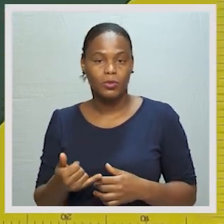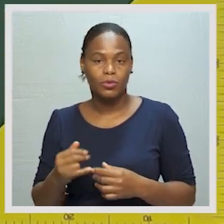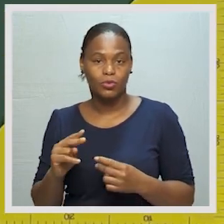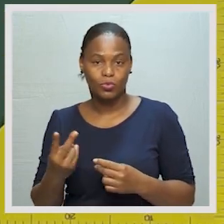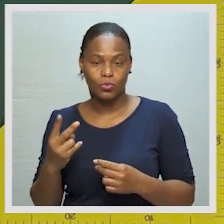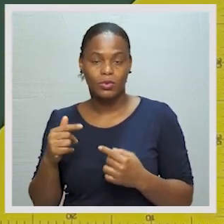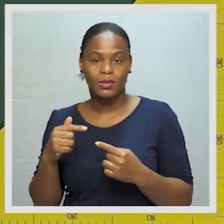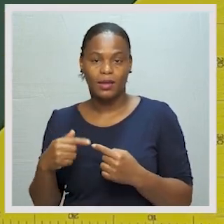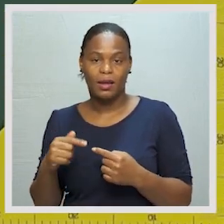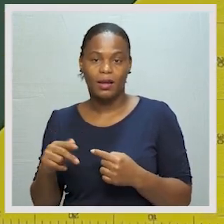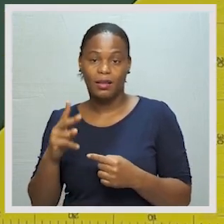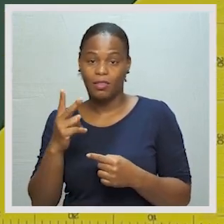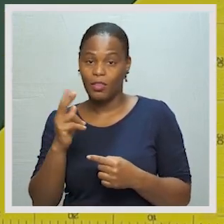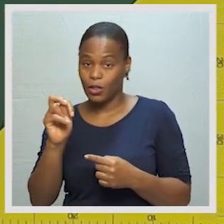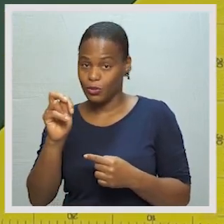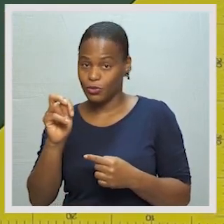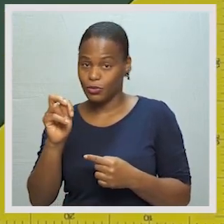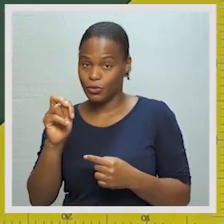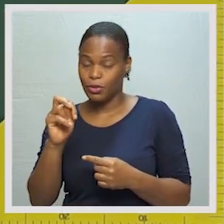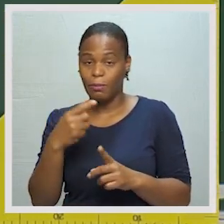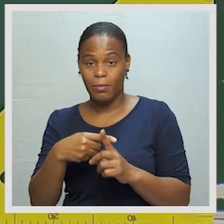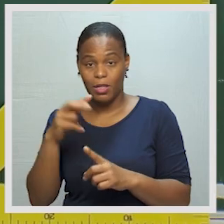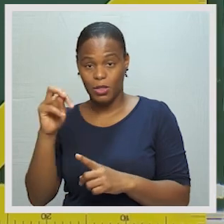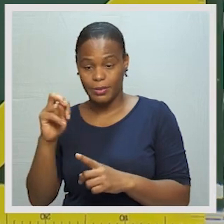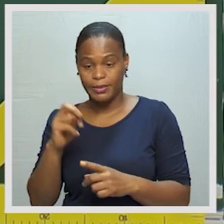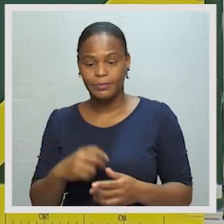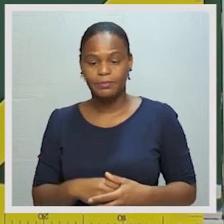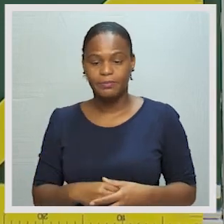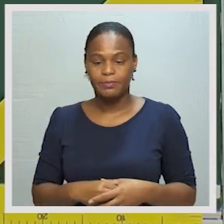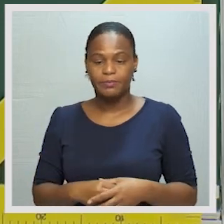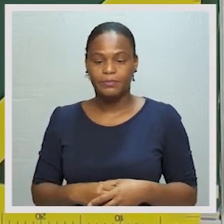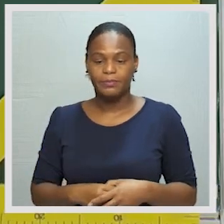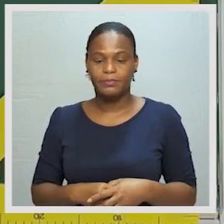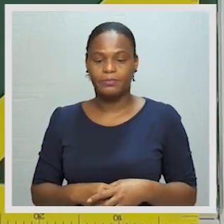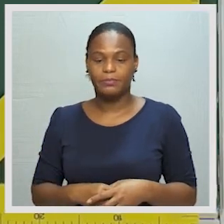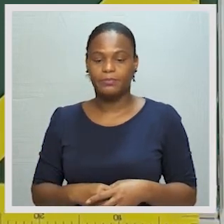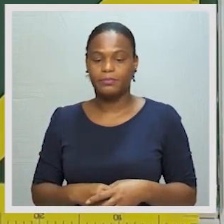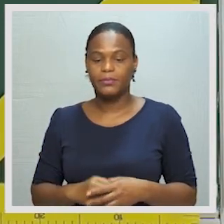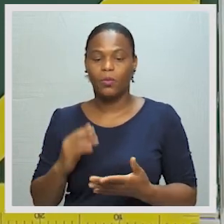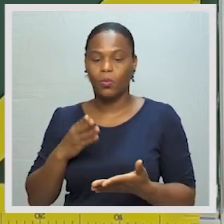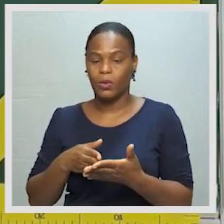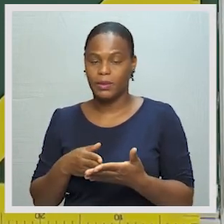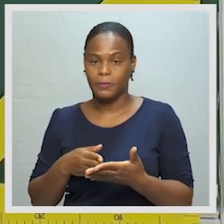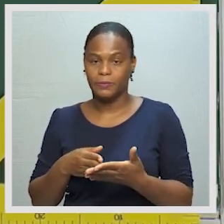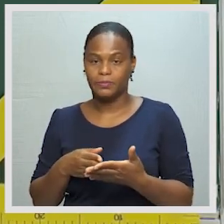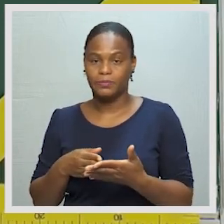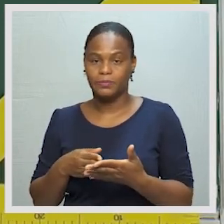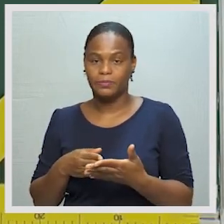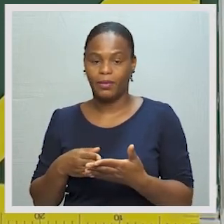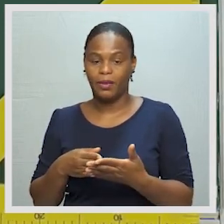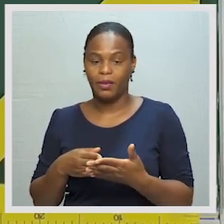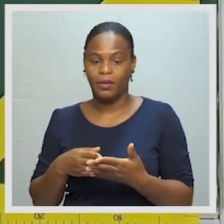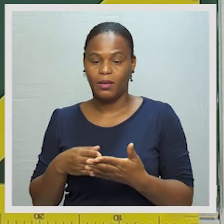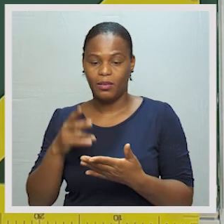Segundo, nós temos 3, mais 3, positivo. E por último,